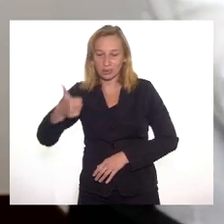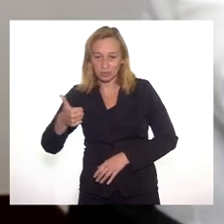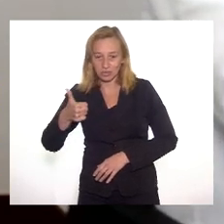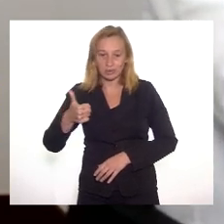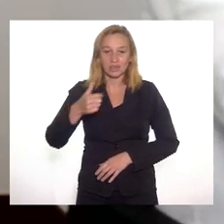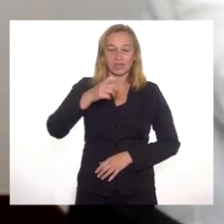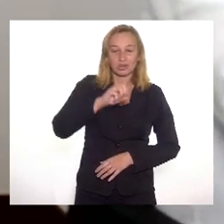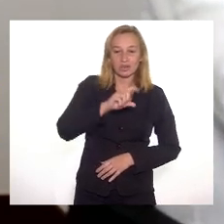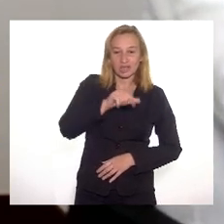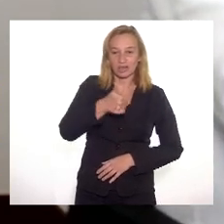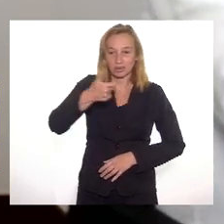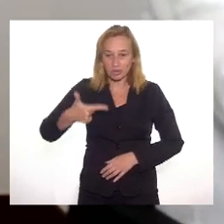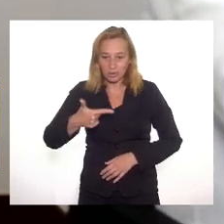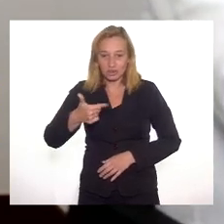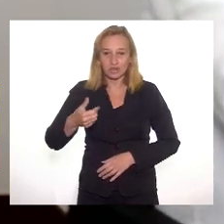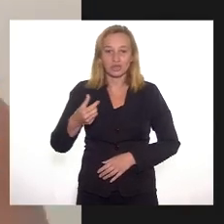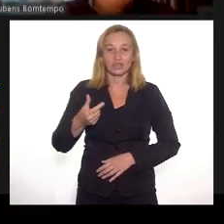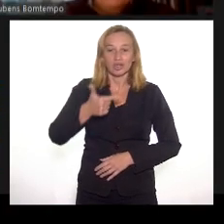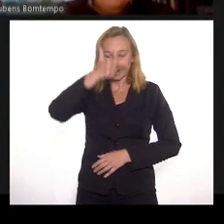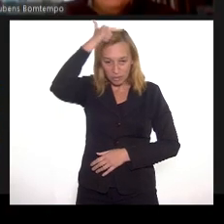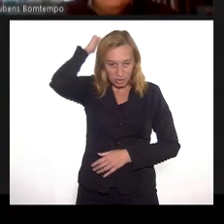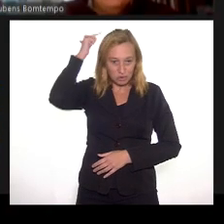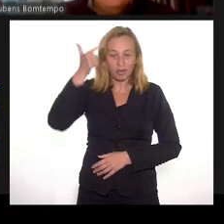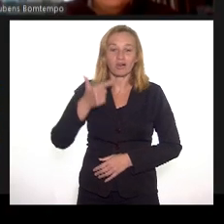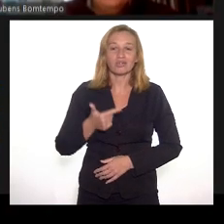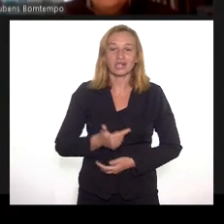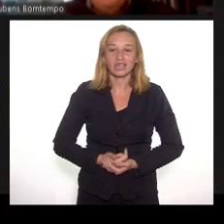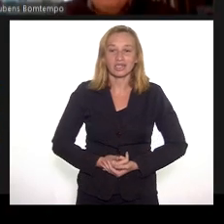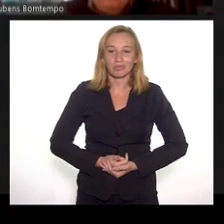1202, Luiz Paulo, sarei, também mudando,